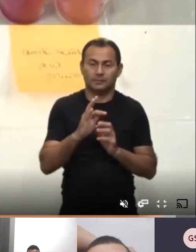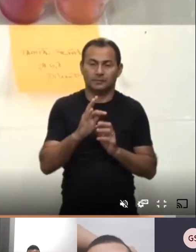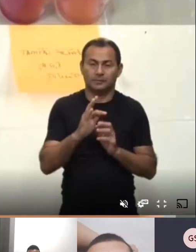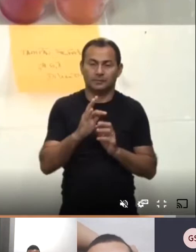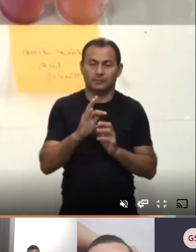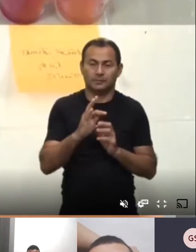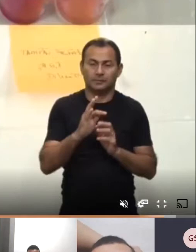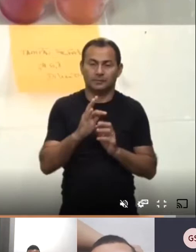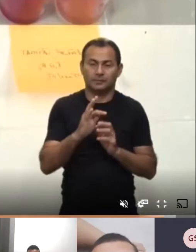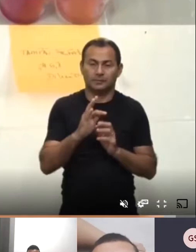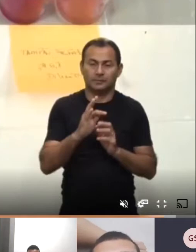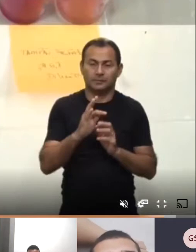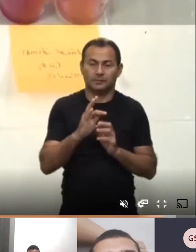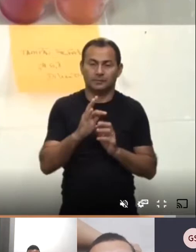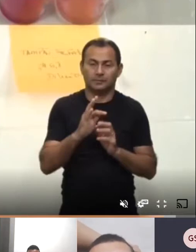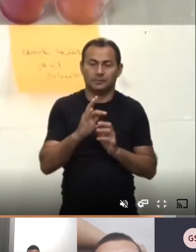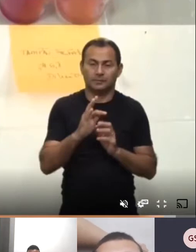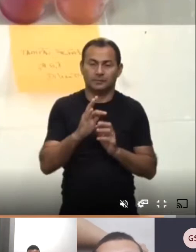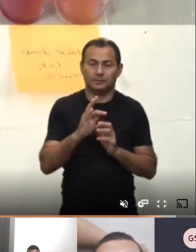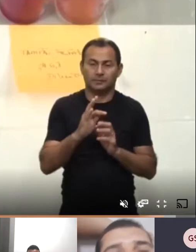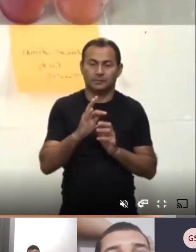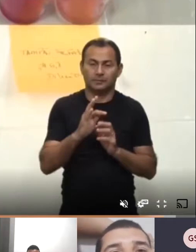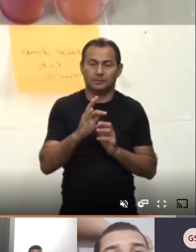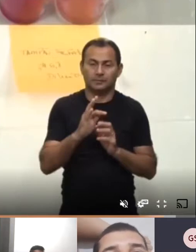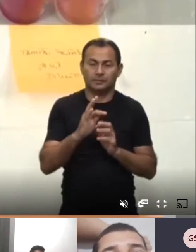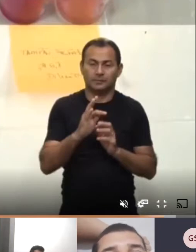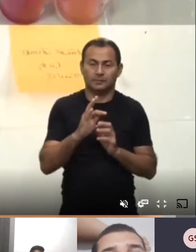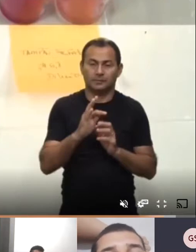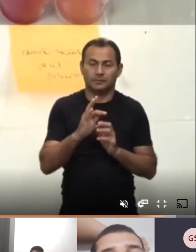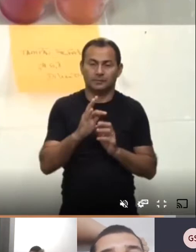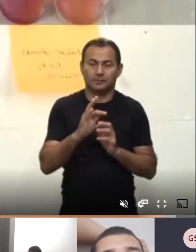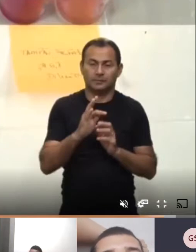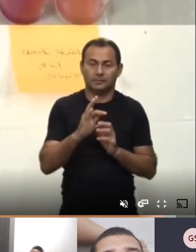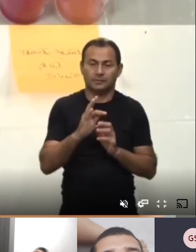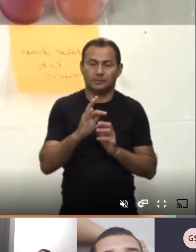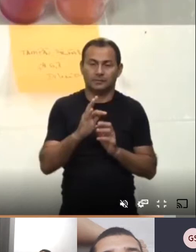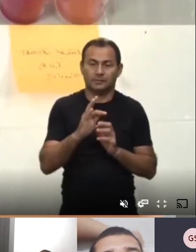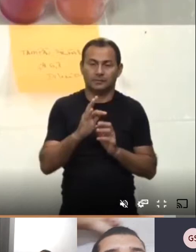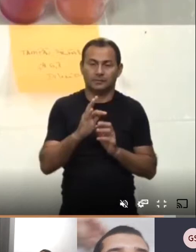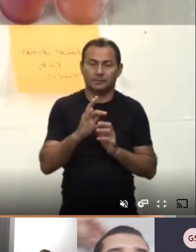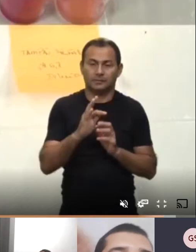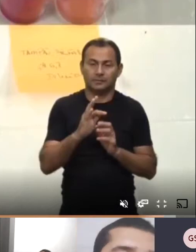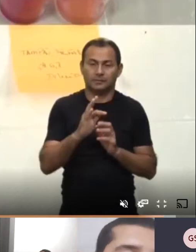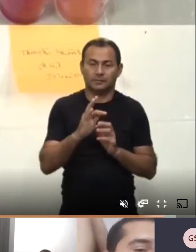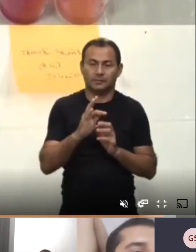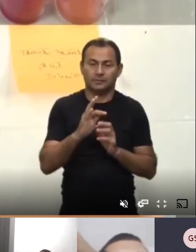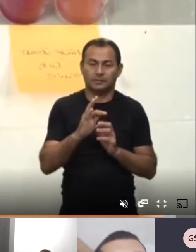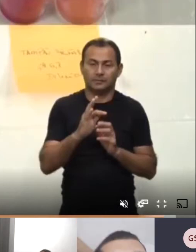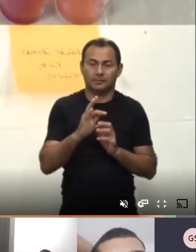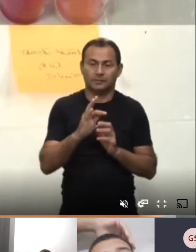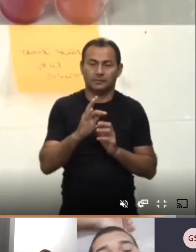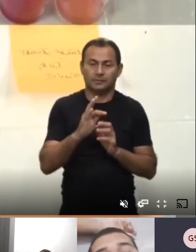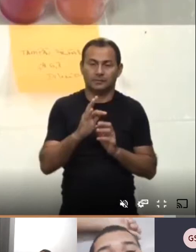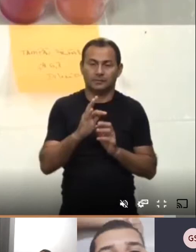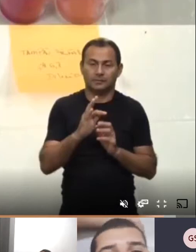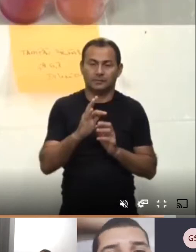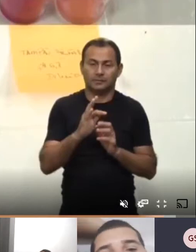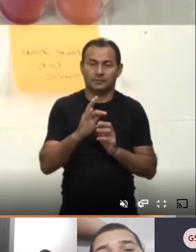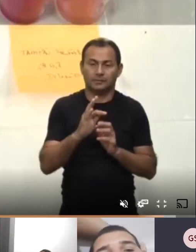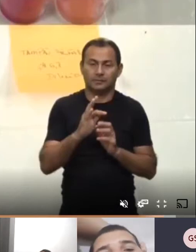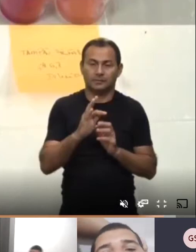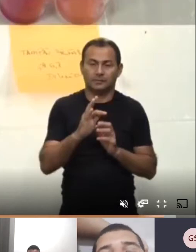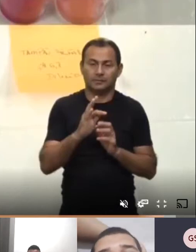com a água destilada, mais o fenolftaleína. Vocês viram que foi instantâneo, né? Na medida que eu coloquei